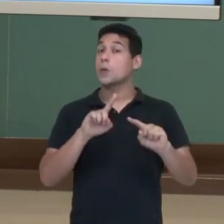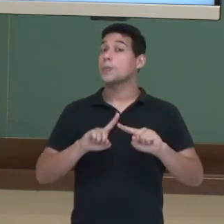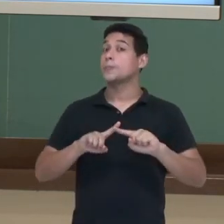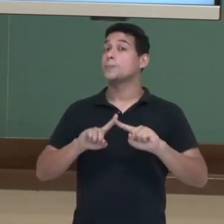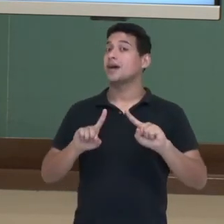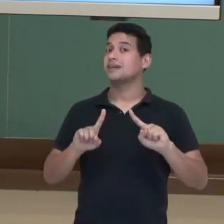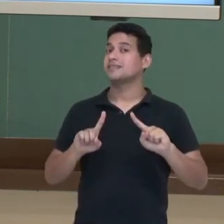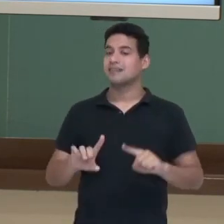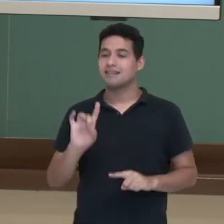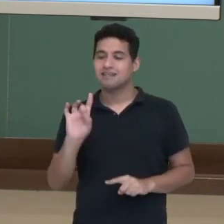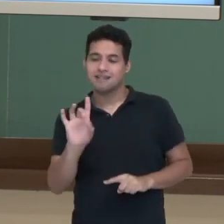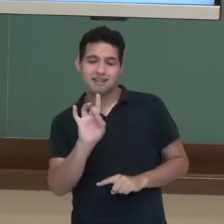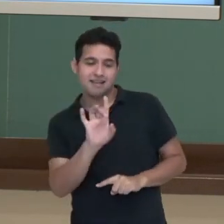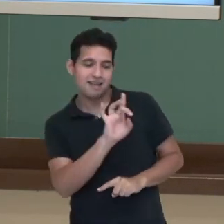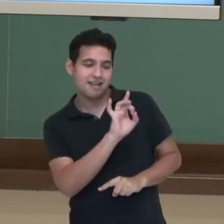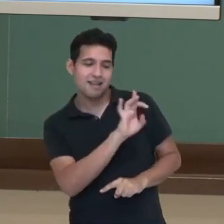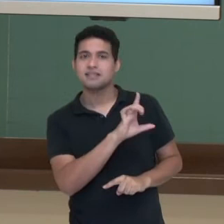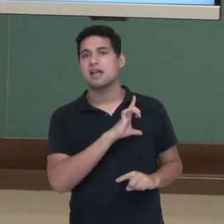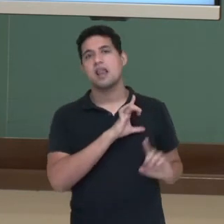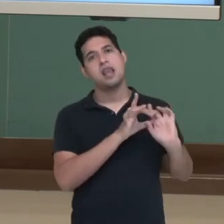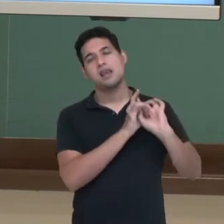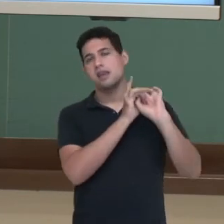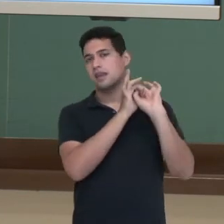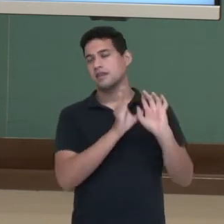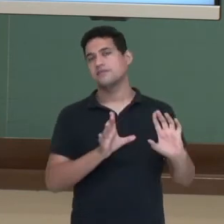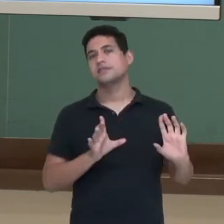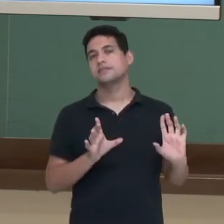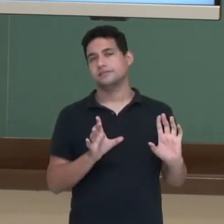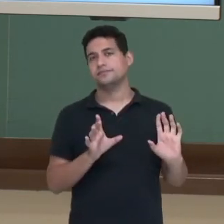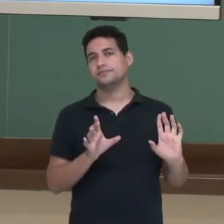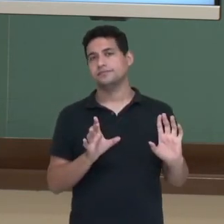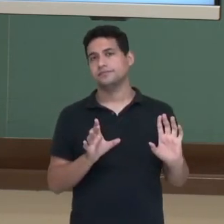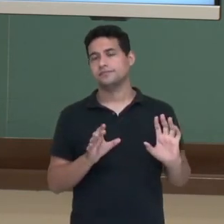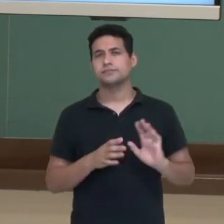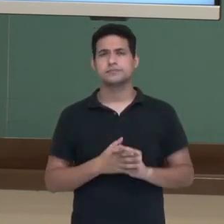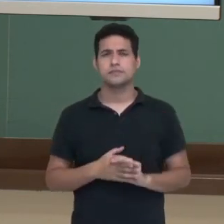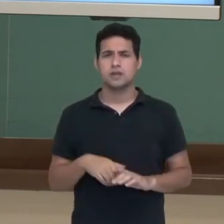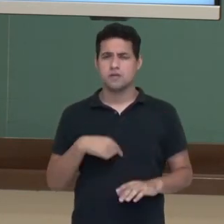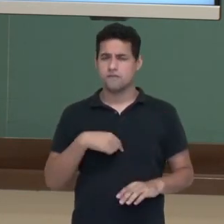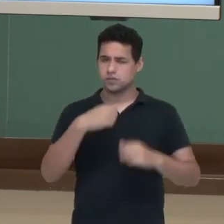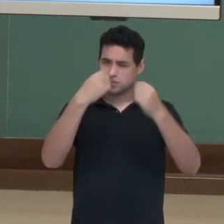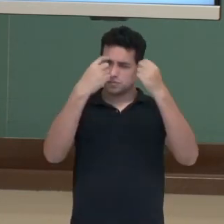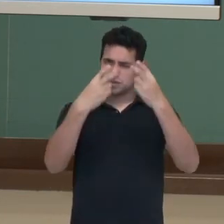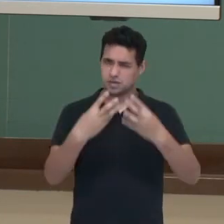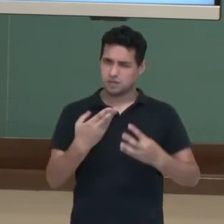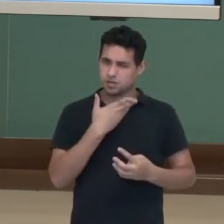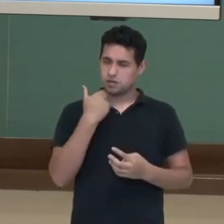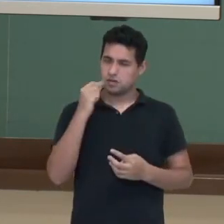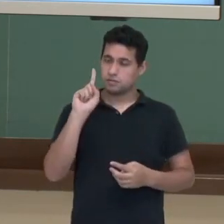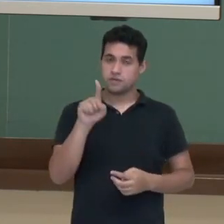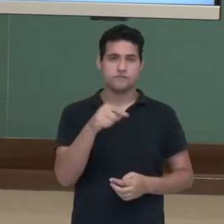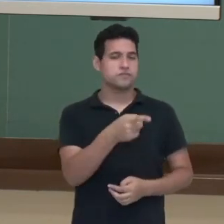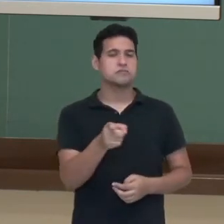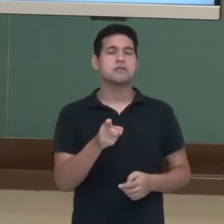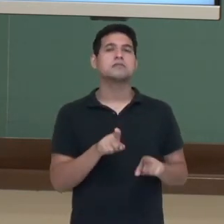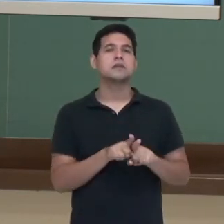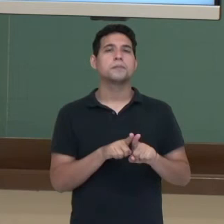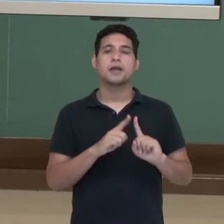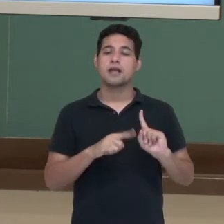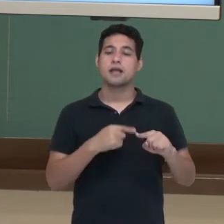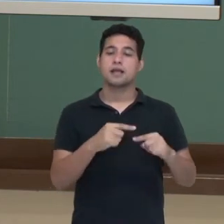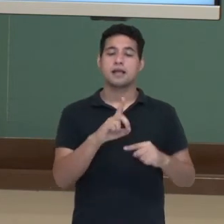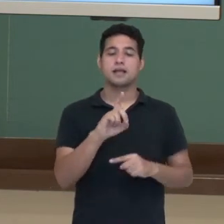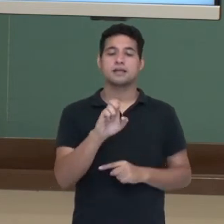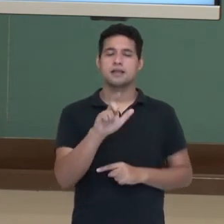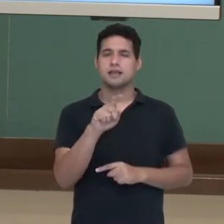Porém, cada oração é independente da outra. Ok? Eu vou explicar melhor isso para vocês. Adelante,